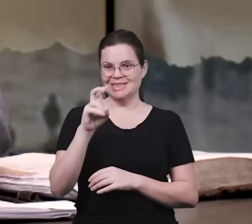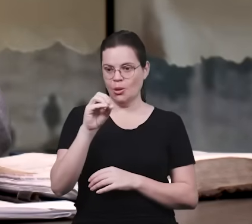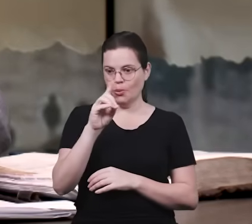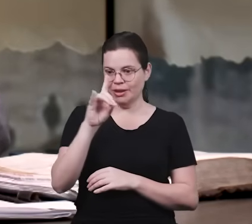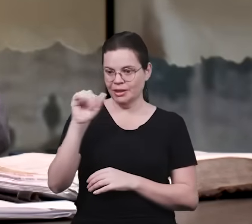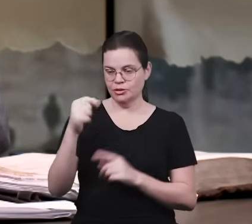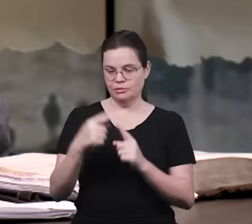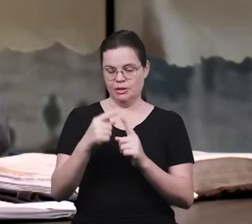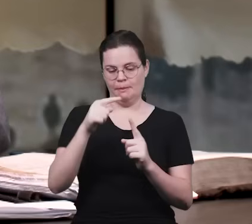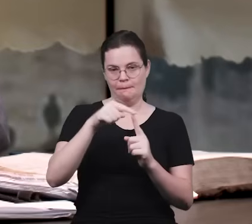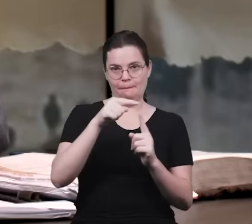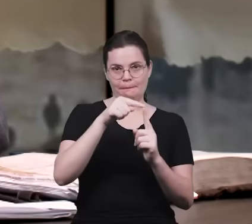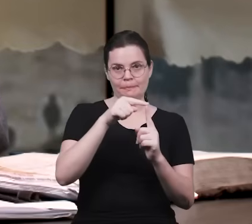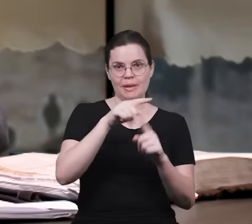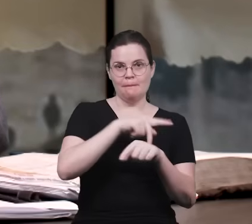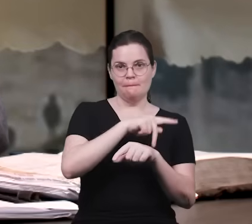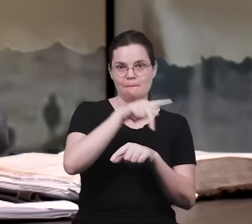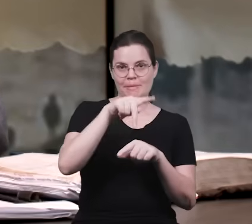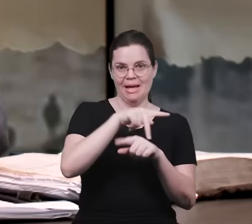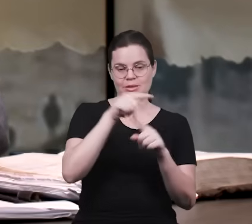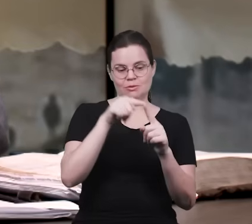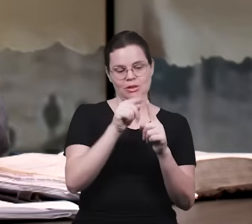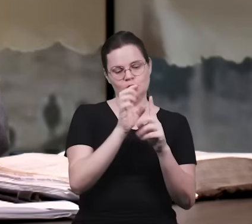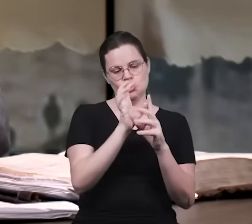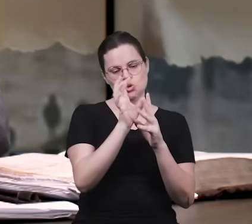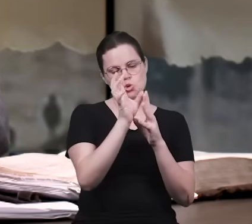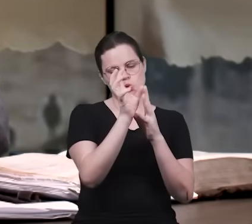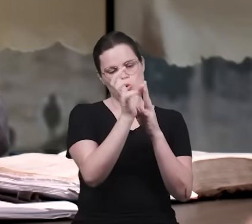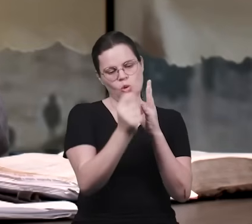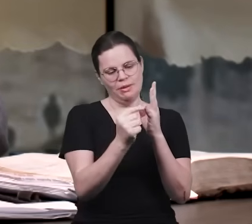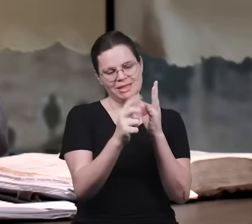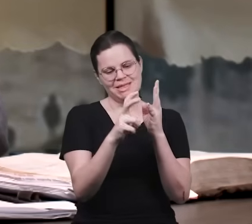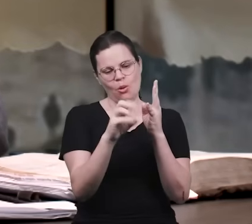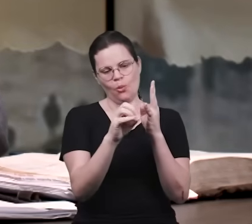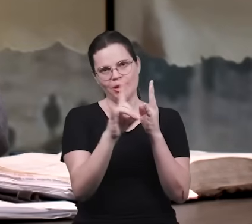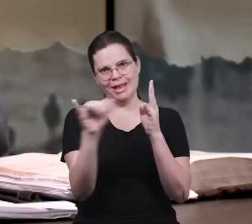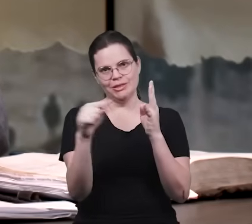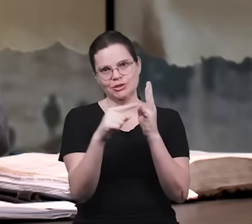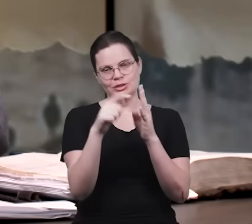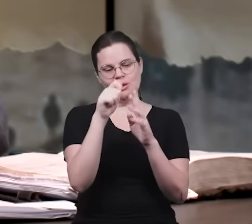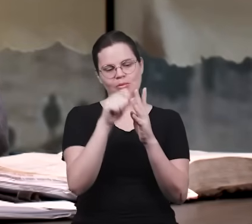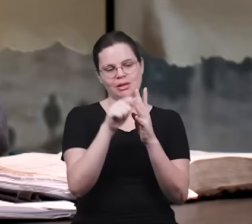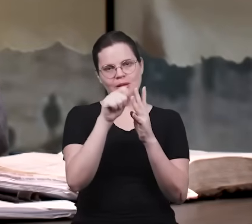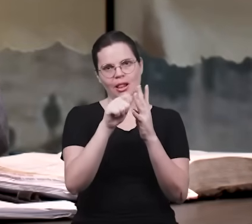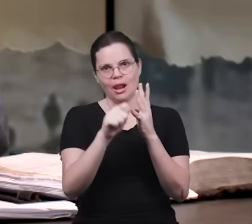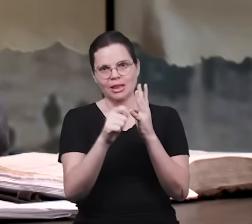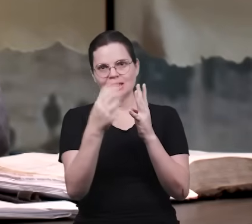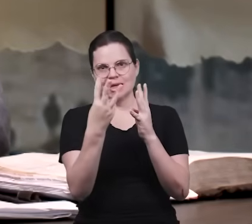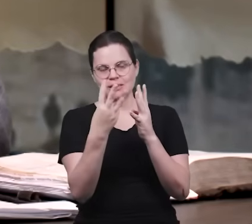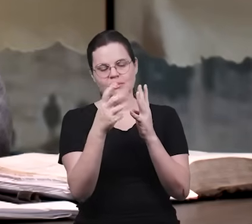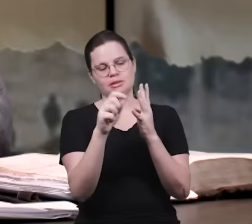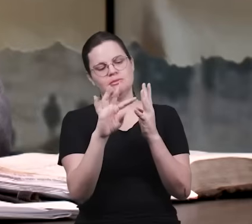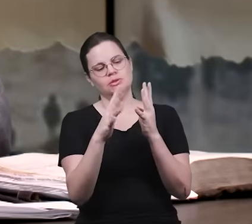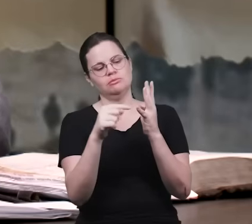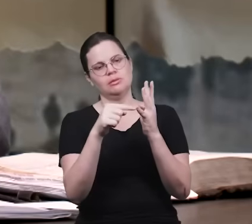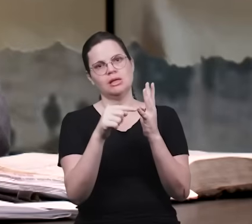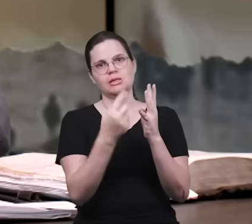50 dias após a Páscoa, essa festa de Pentecostes marcou a